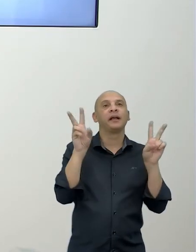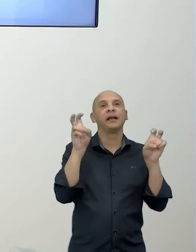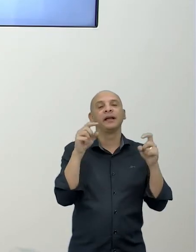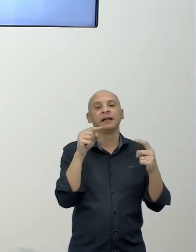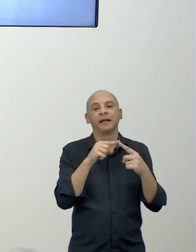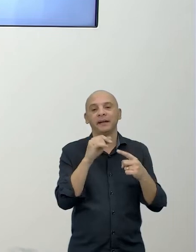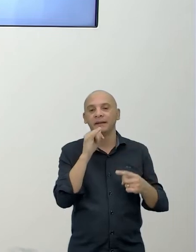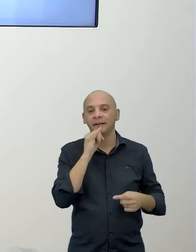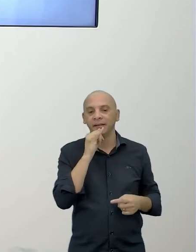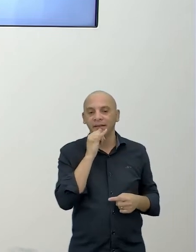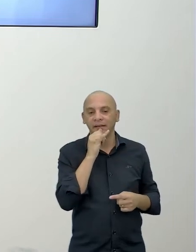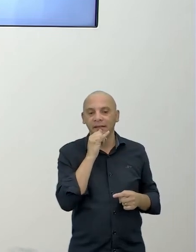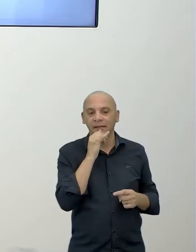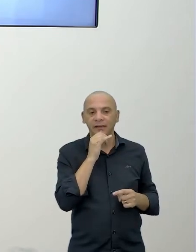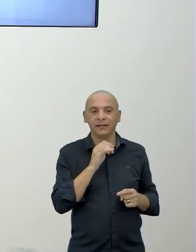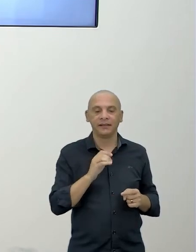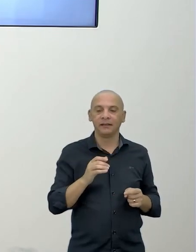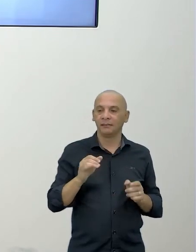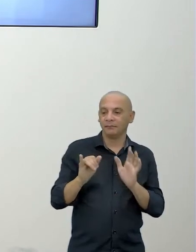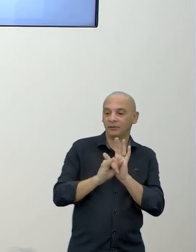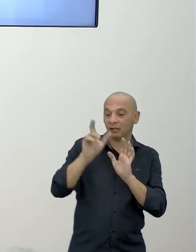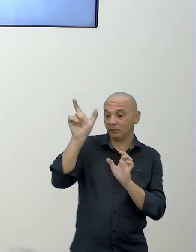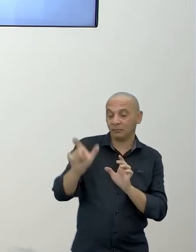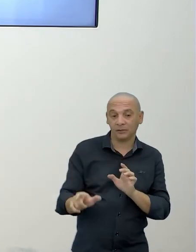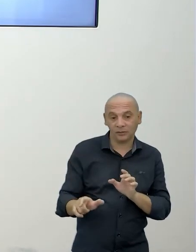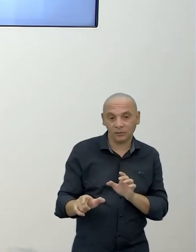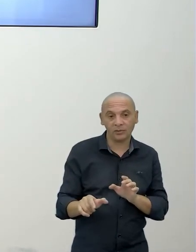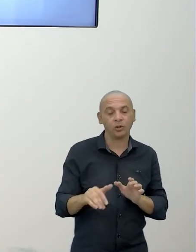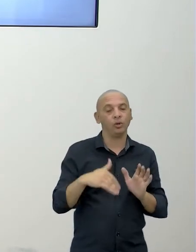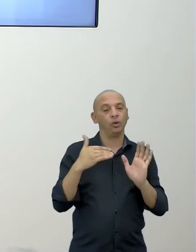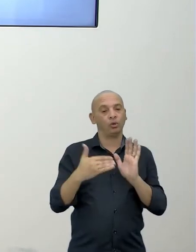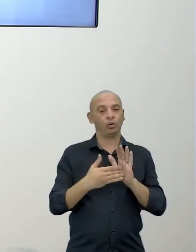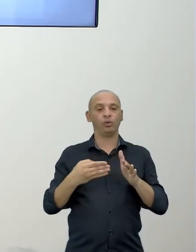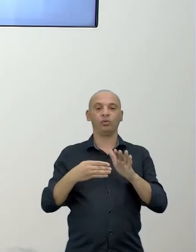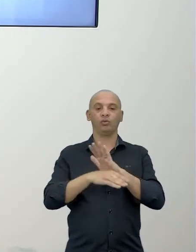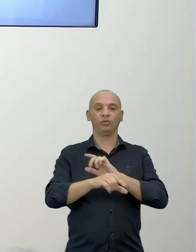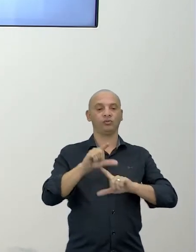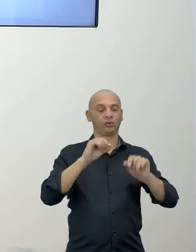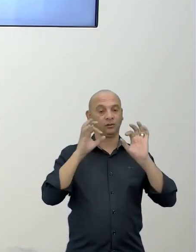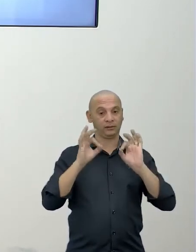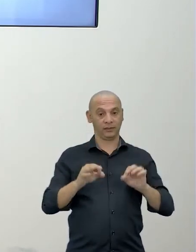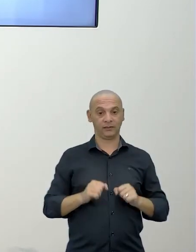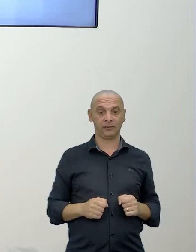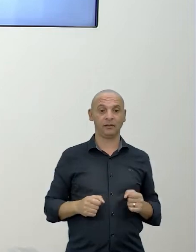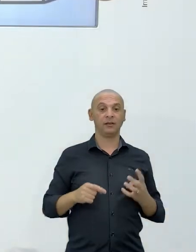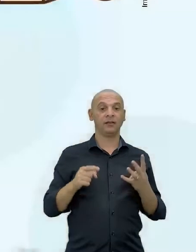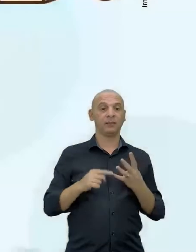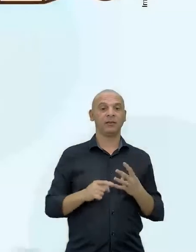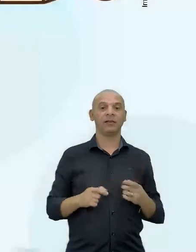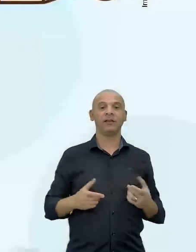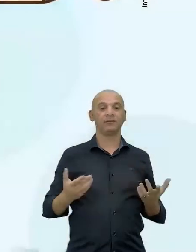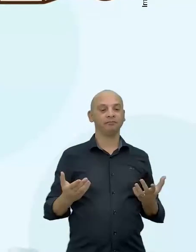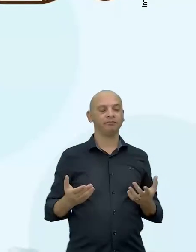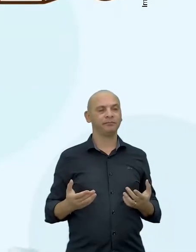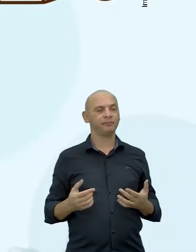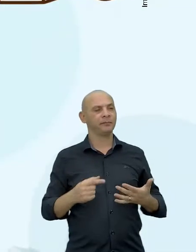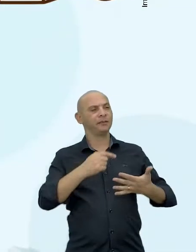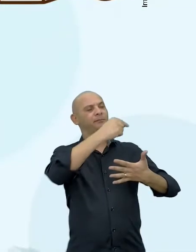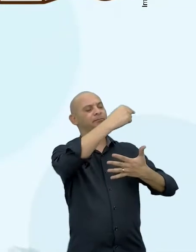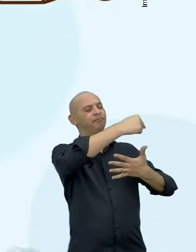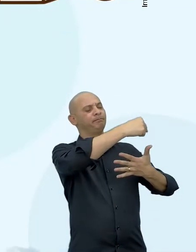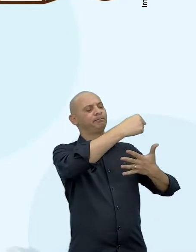crianças, adolescentes, é uma pergunta relacionada a, sei lá, identidade étnica.